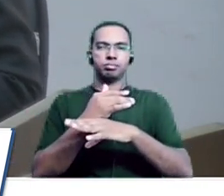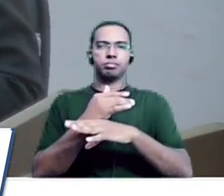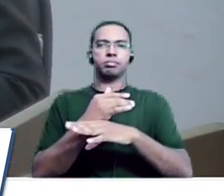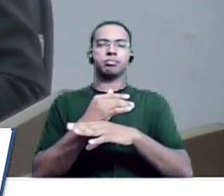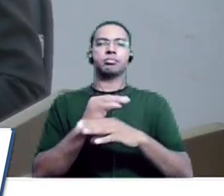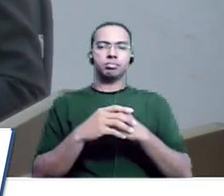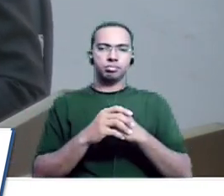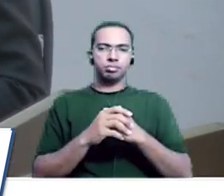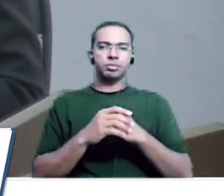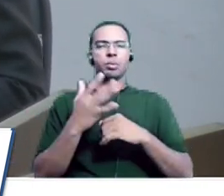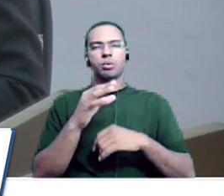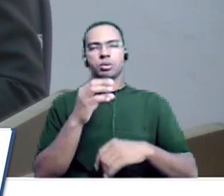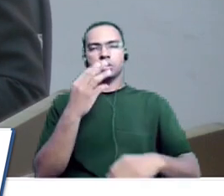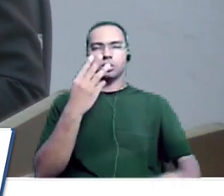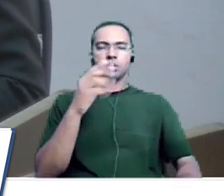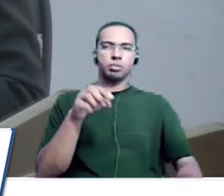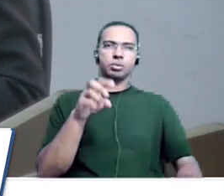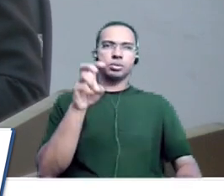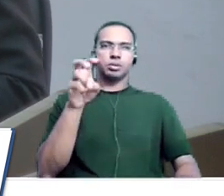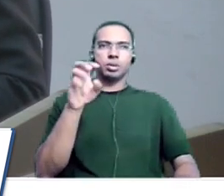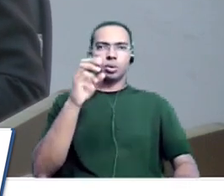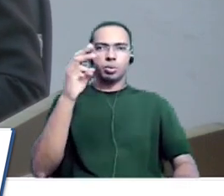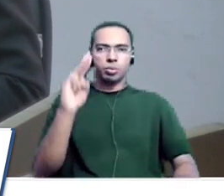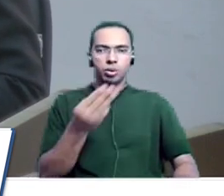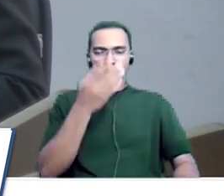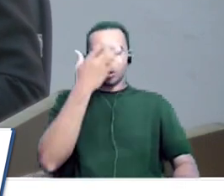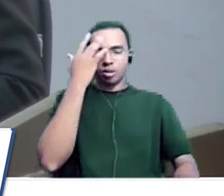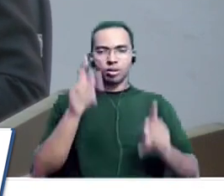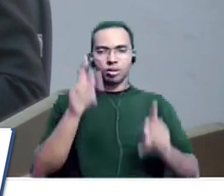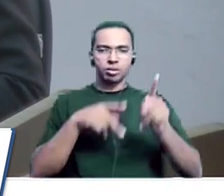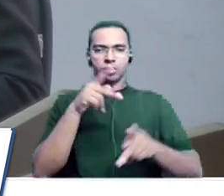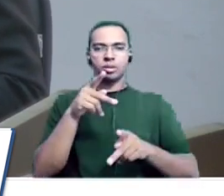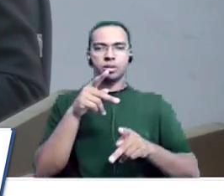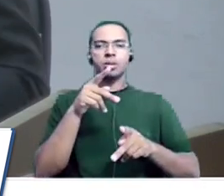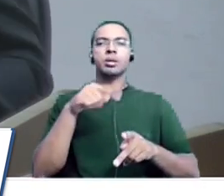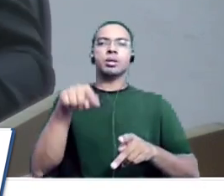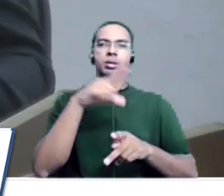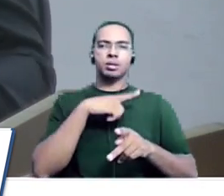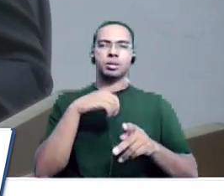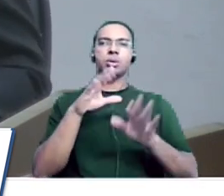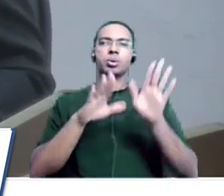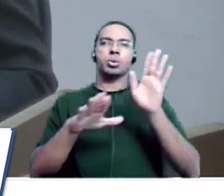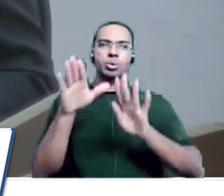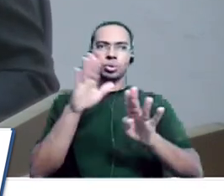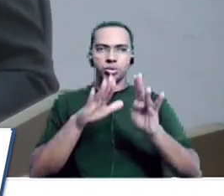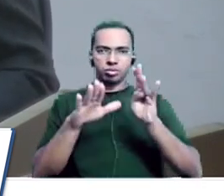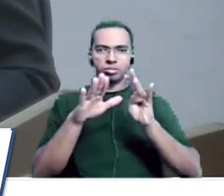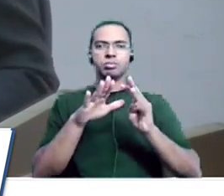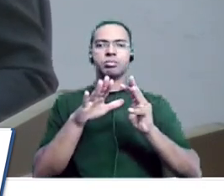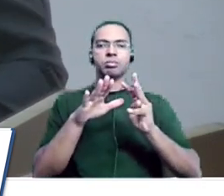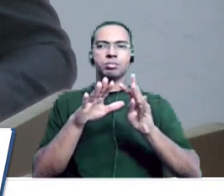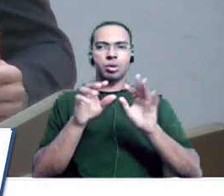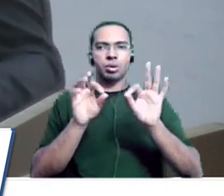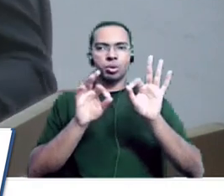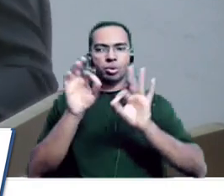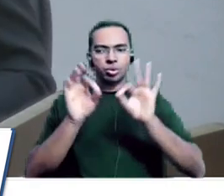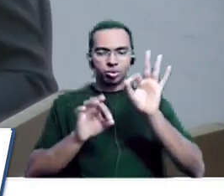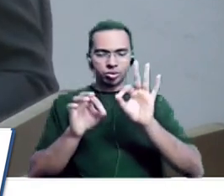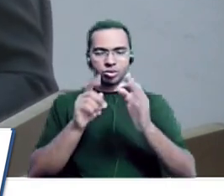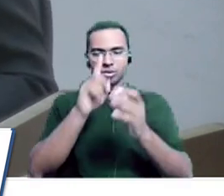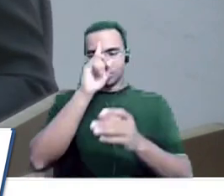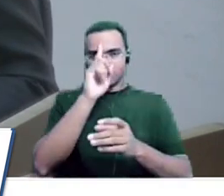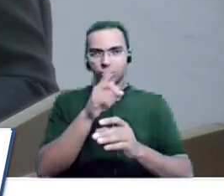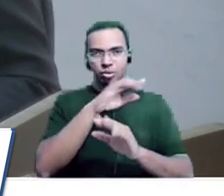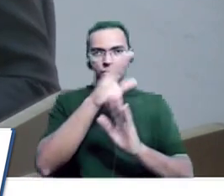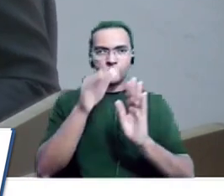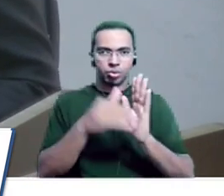quase 3,5 milhões de habitantes que ele tem esse cuidado de gerenciar e comandar todas